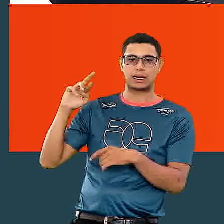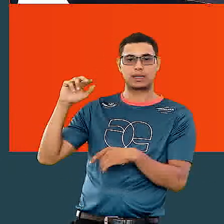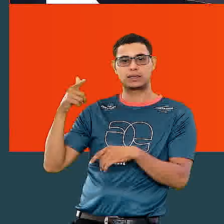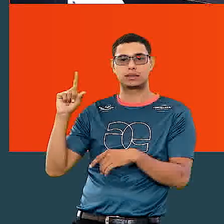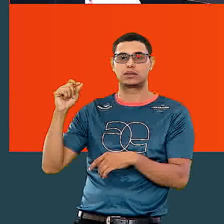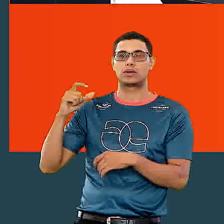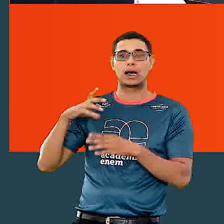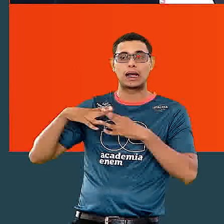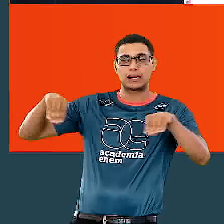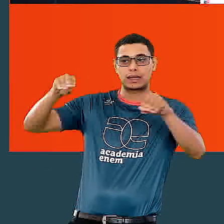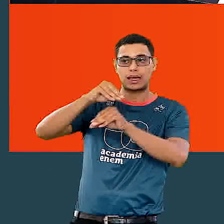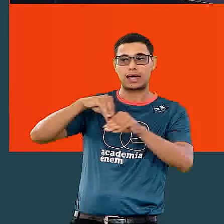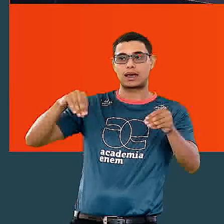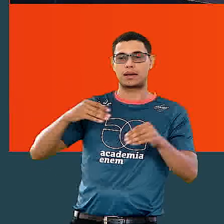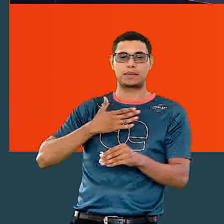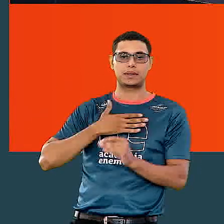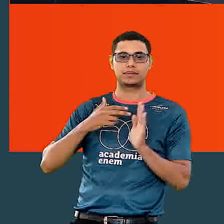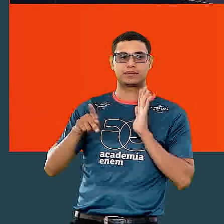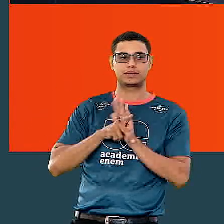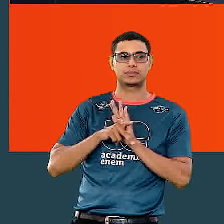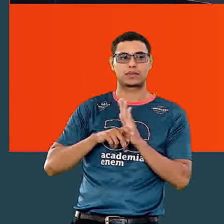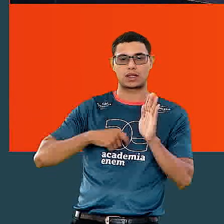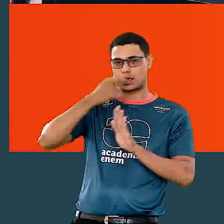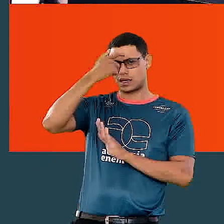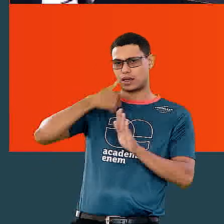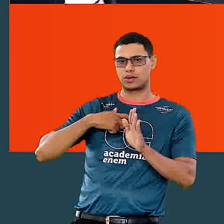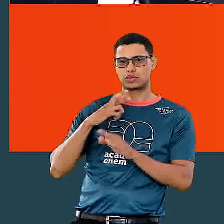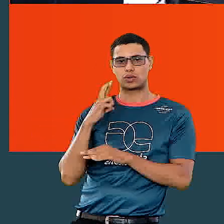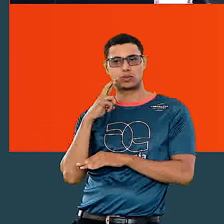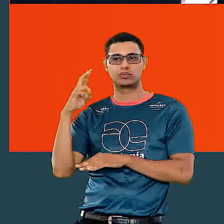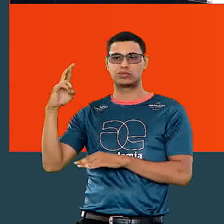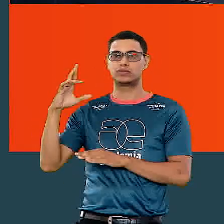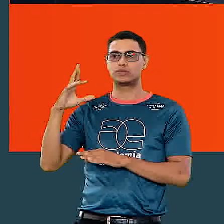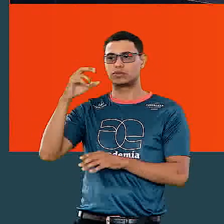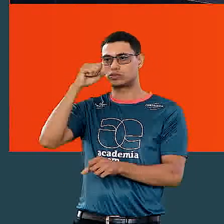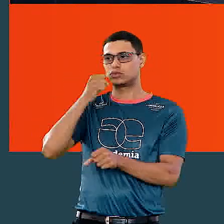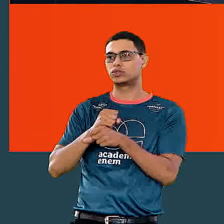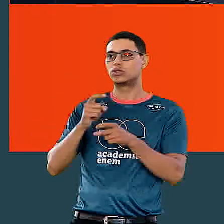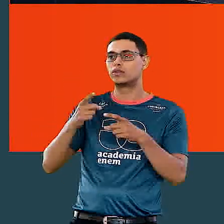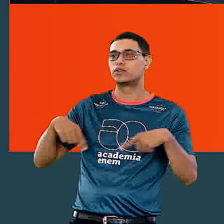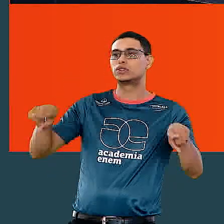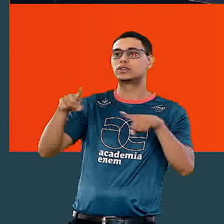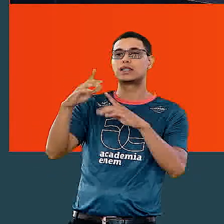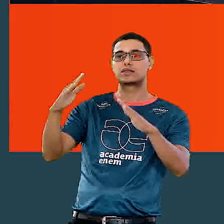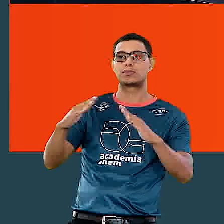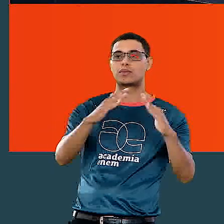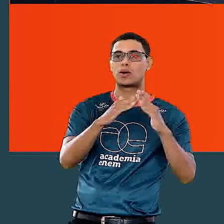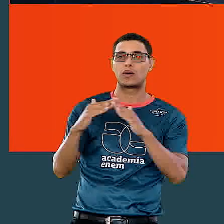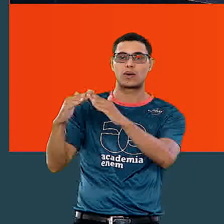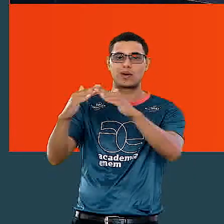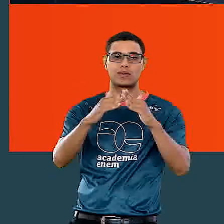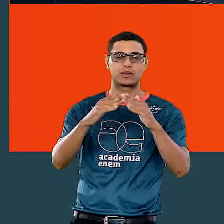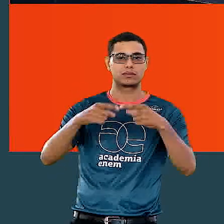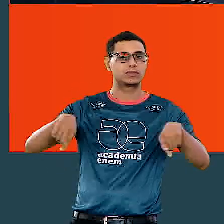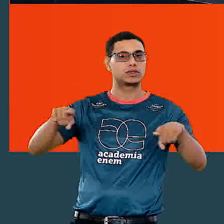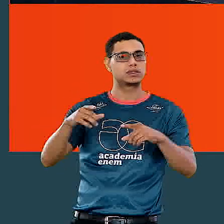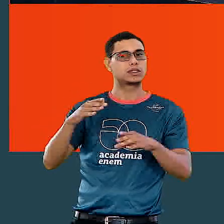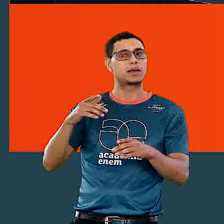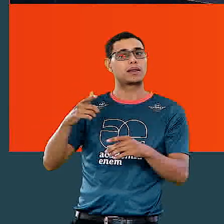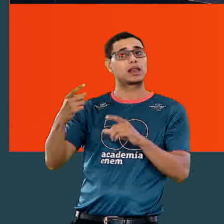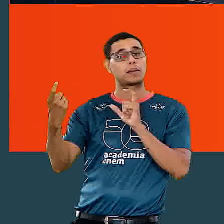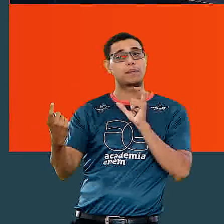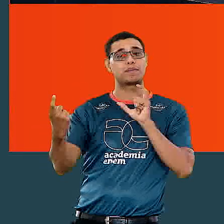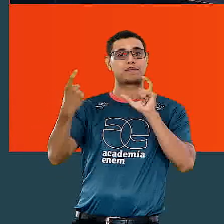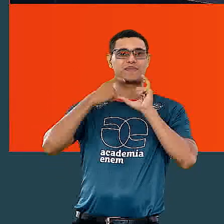quem? Minhas. Se eu sou o barão da Parangaba, as terras são minhas, vocês todos estão morando aqui, vocês me devem para